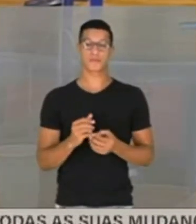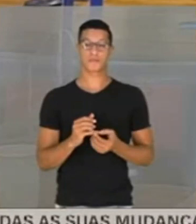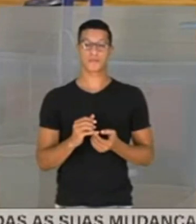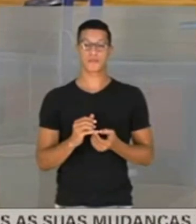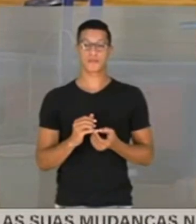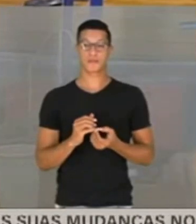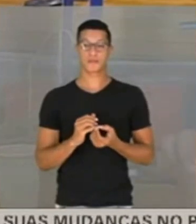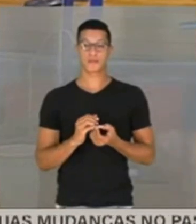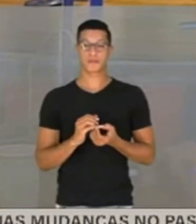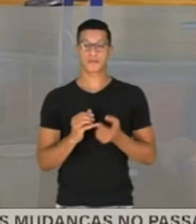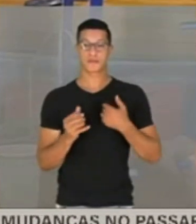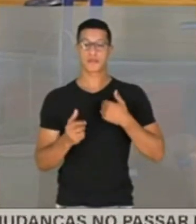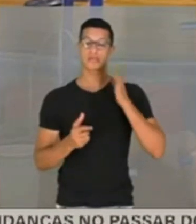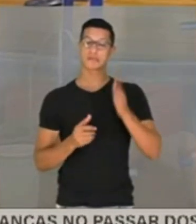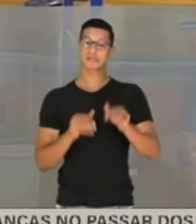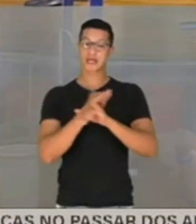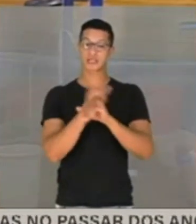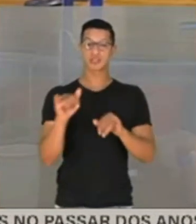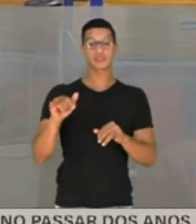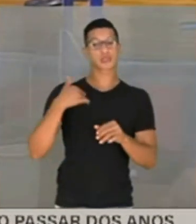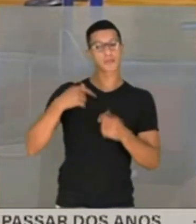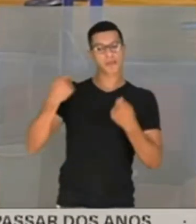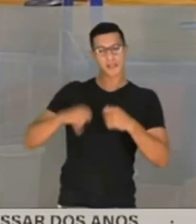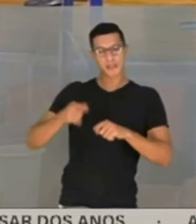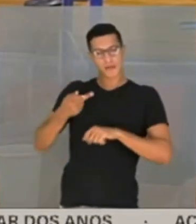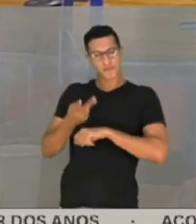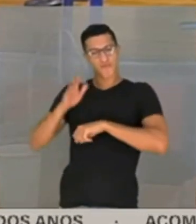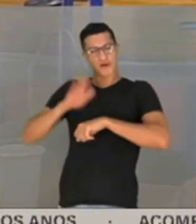já disse aqui, quem não tem cão, caça com gato.